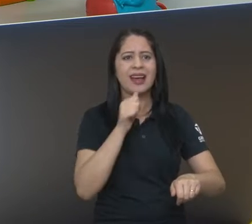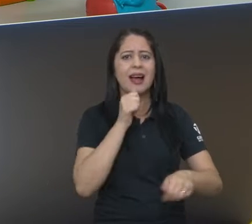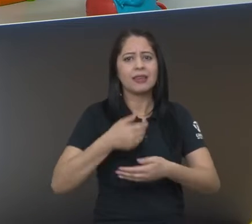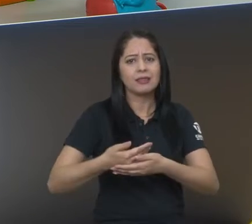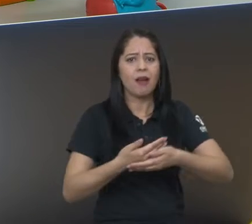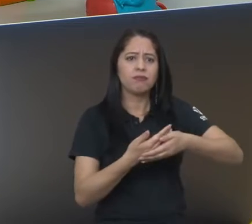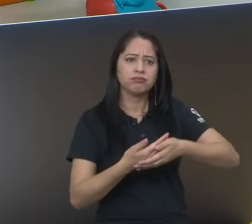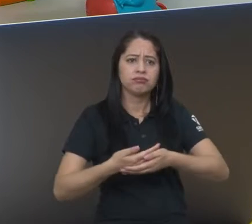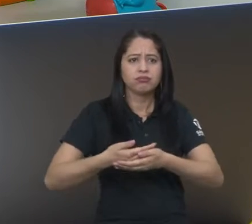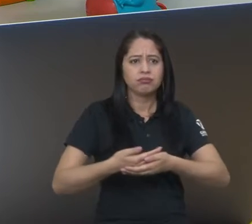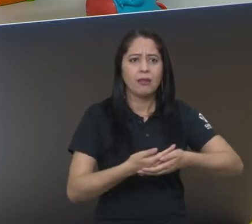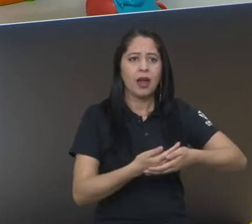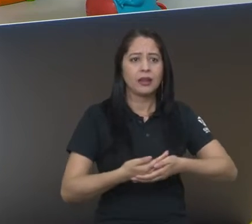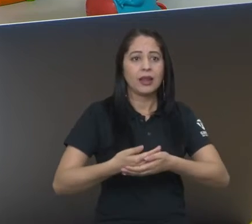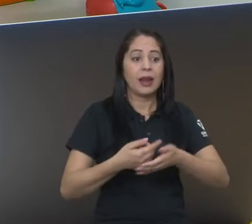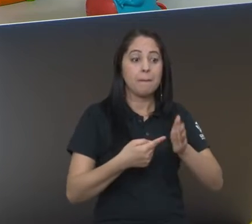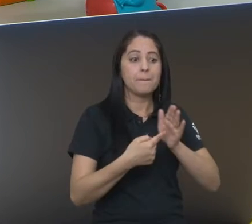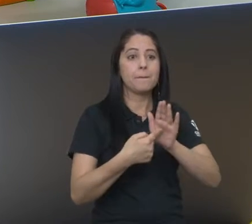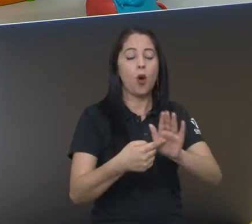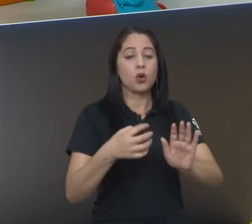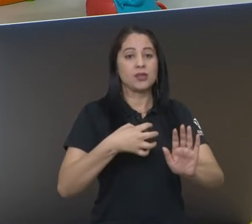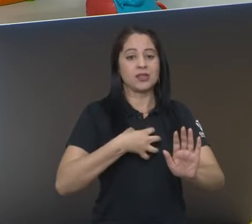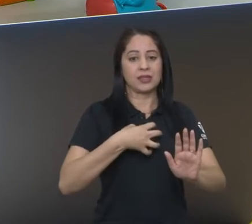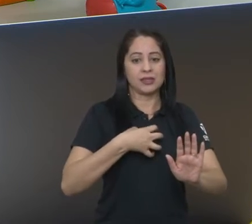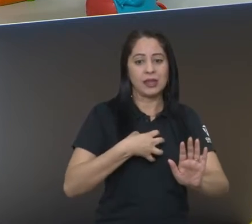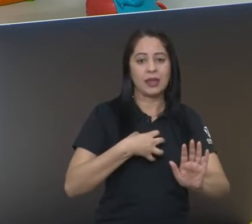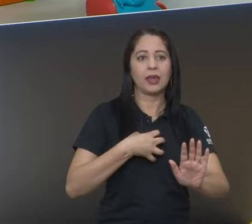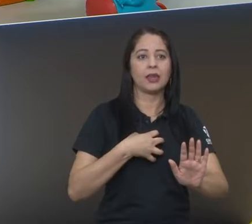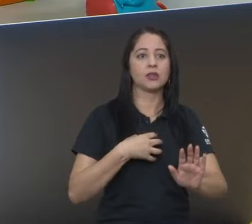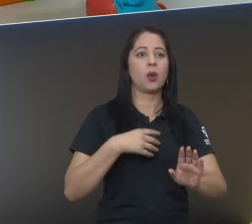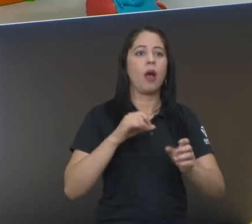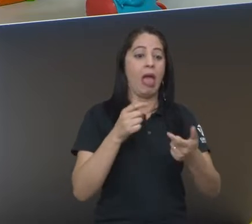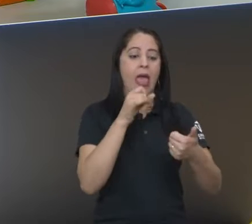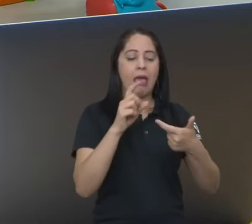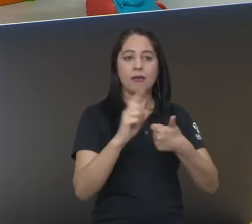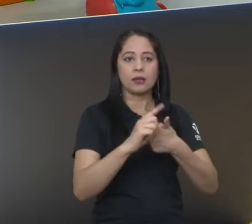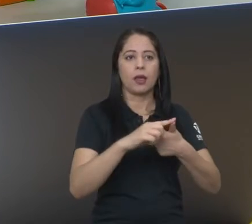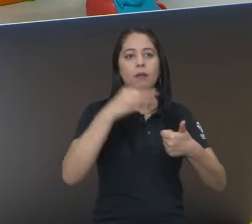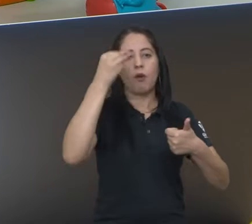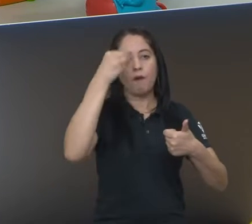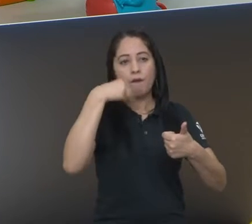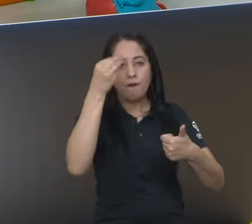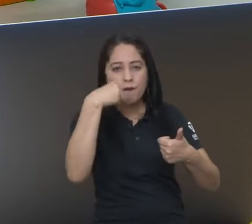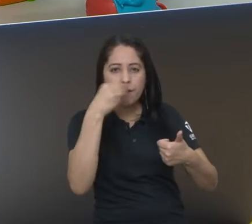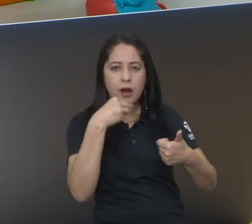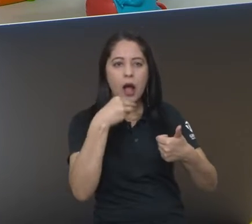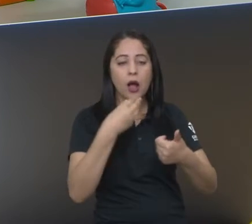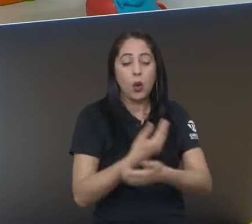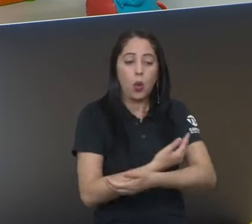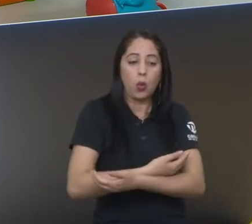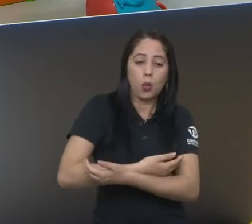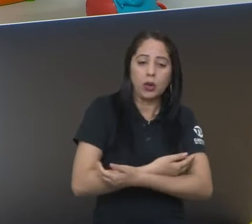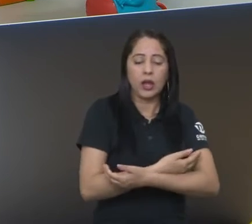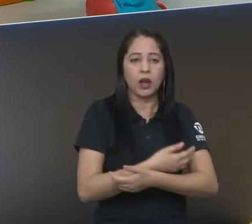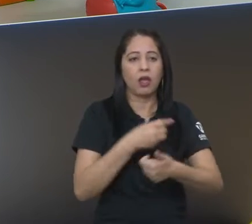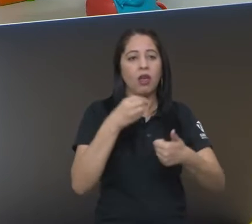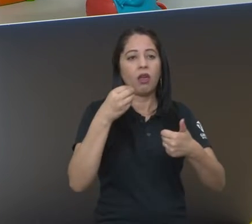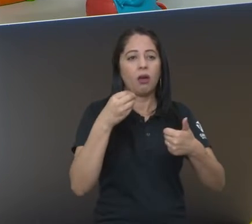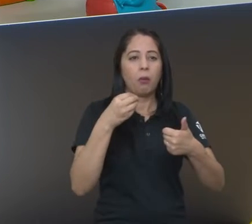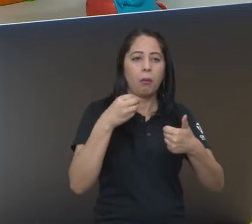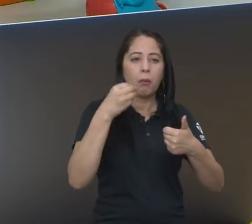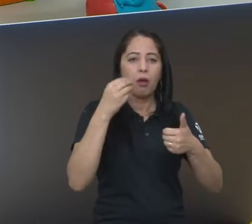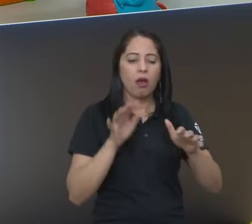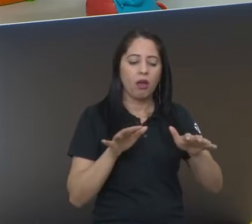primeiros meses de vida elas já demonstram os primeiros sinais, que é aquele fraqueza, né? Um bebê que se